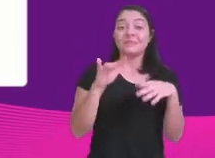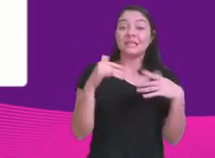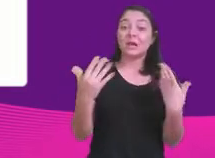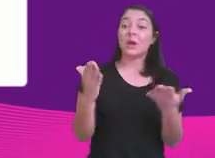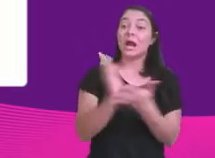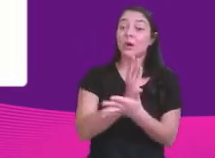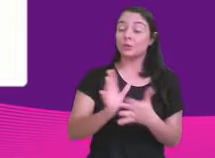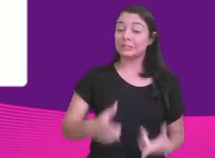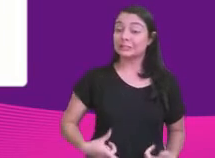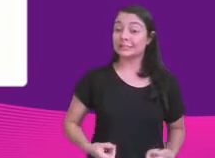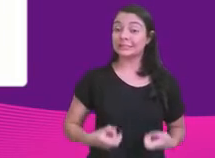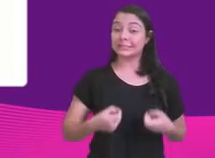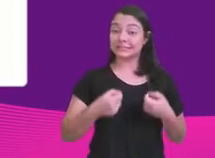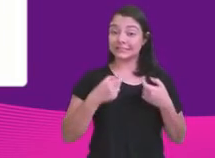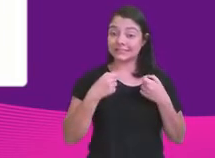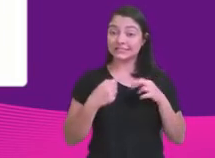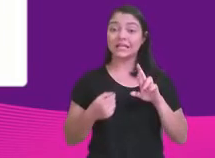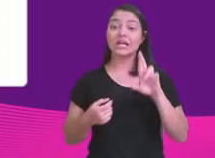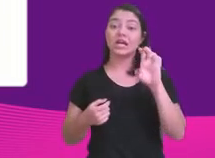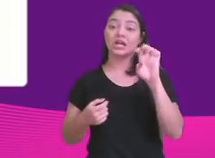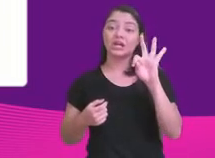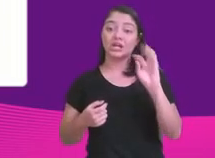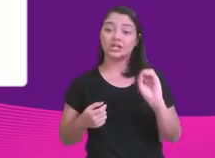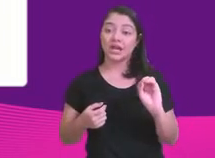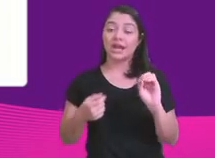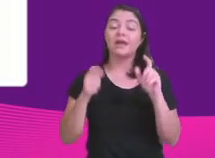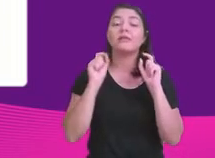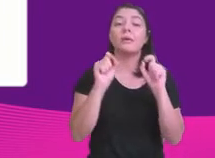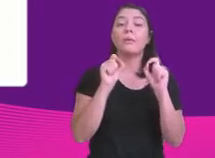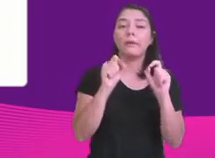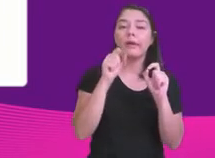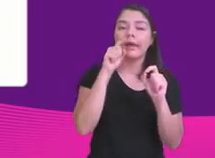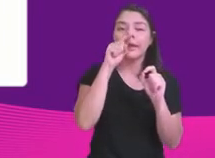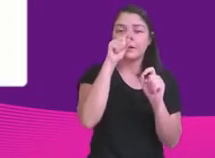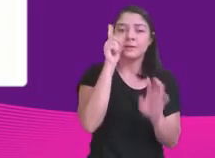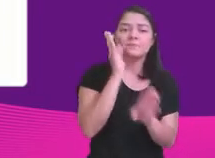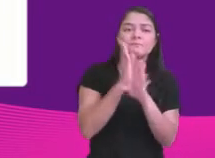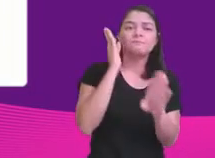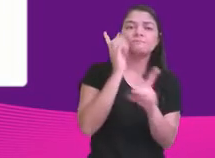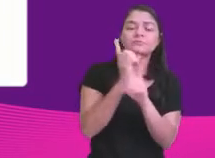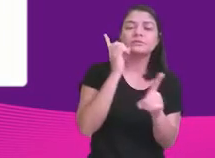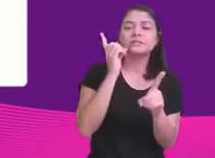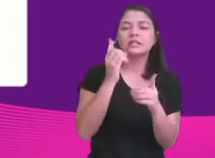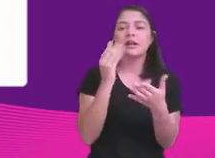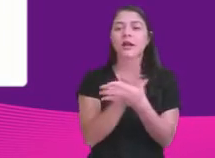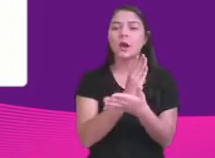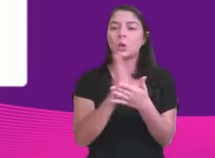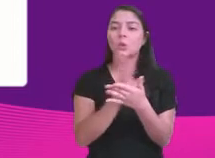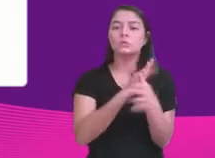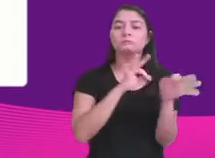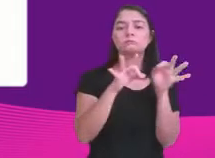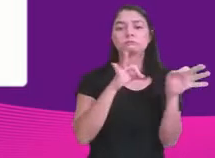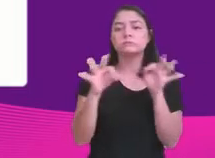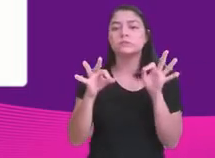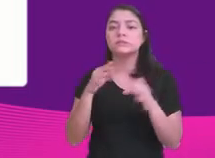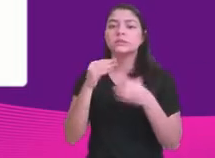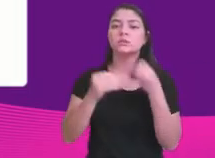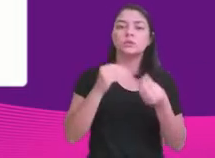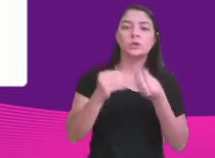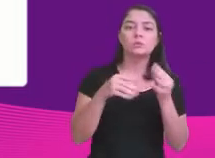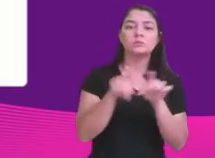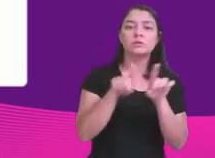que é reconhecer os planos de diferentes origens embriológicas, uma dissecção sobre visão direta